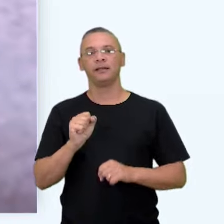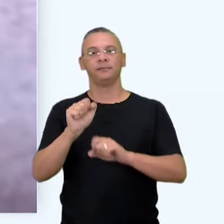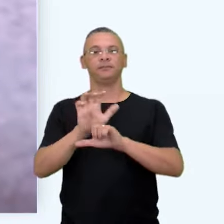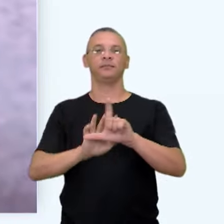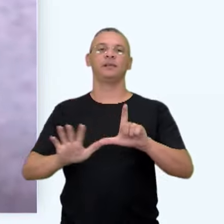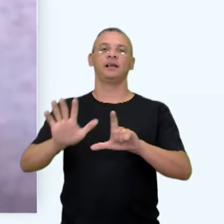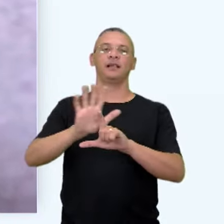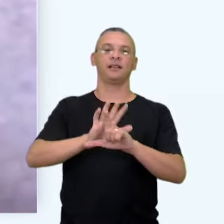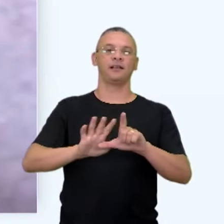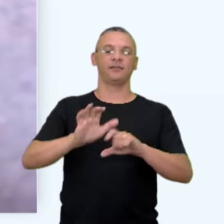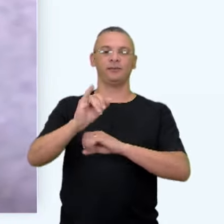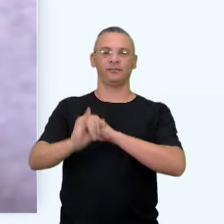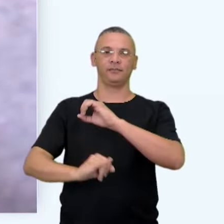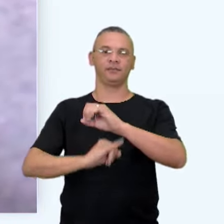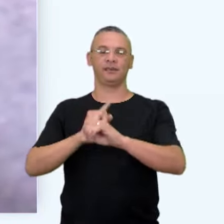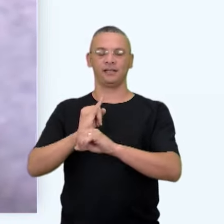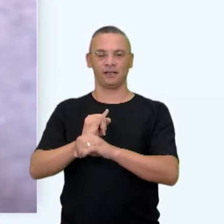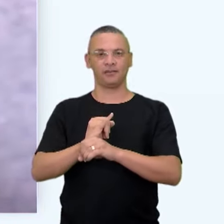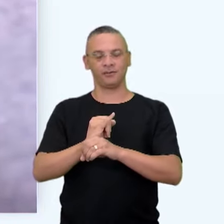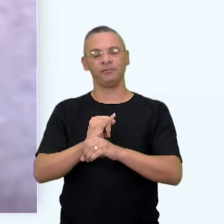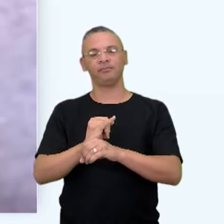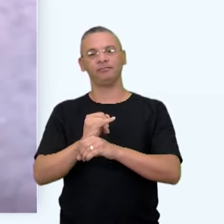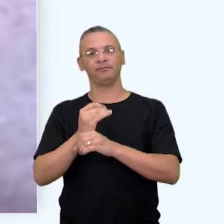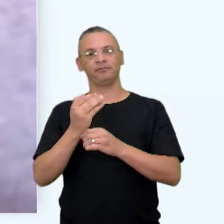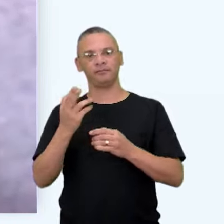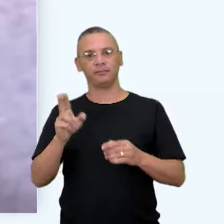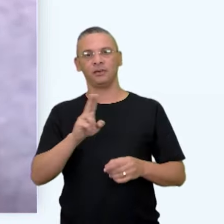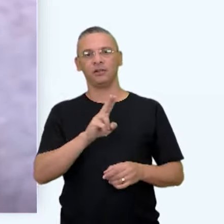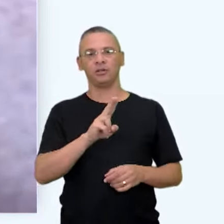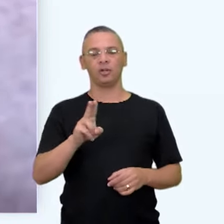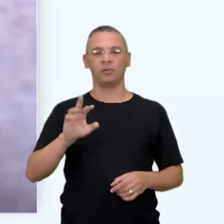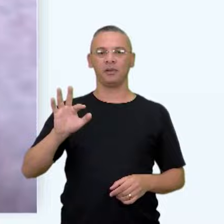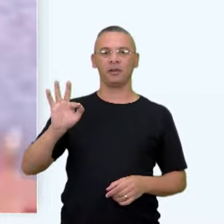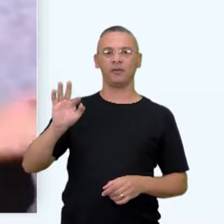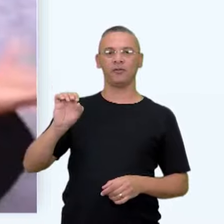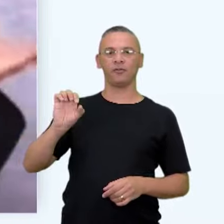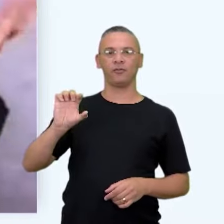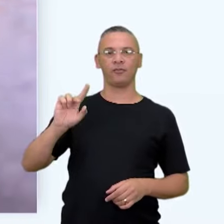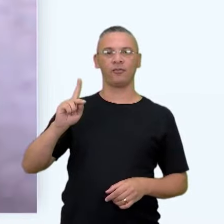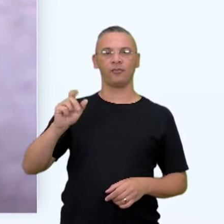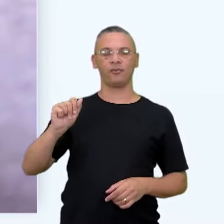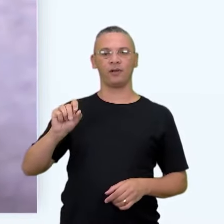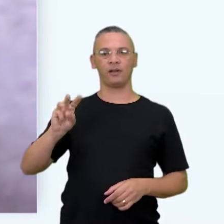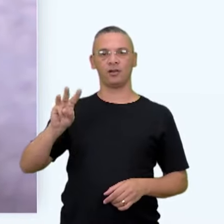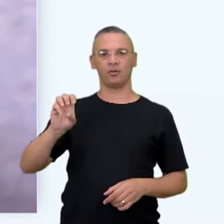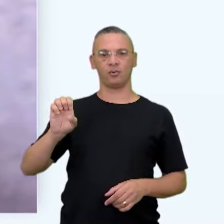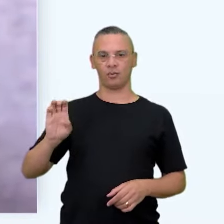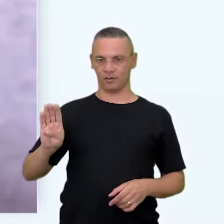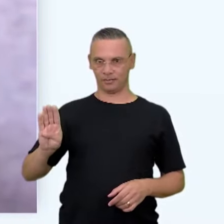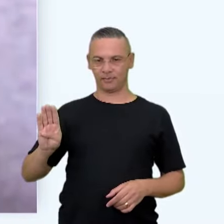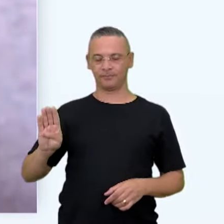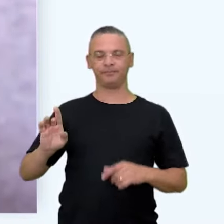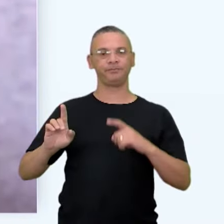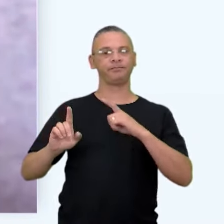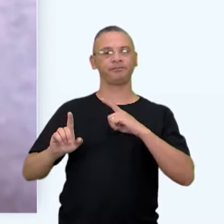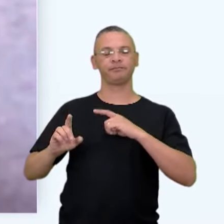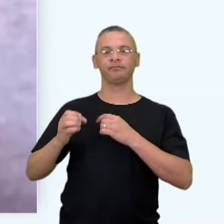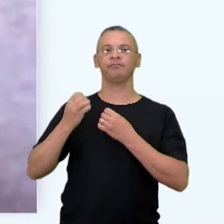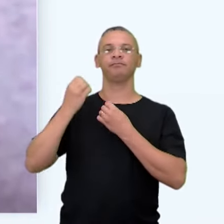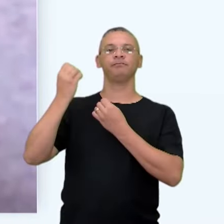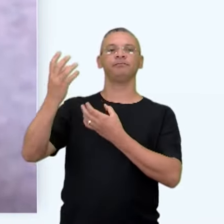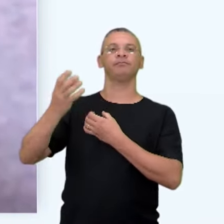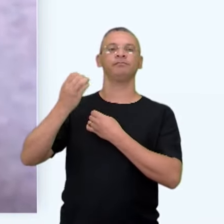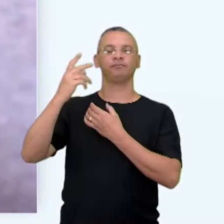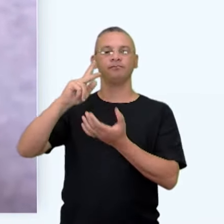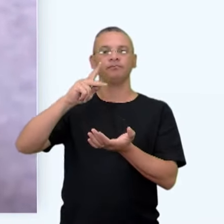website para o Grupo Folha, um site chamado Folha Web, que trazia informações em tempo real,